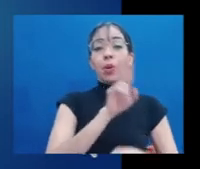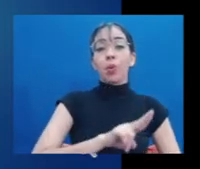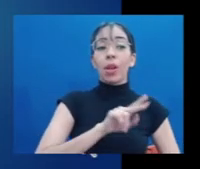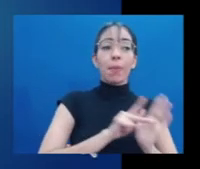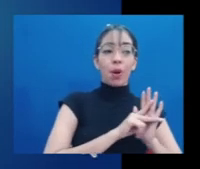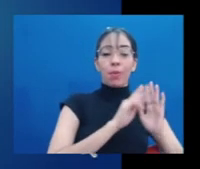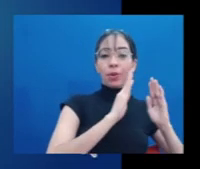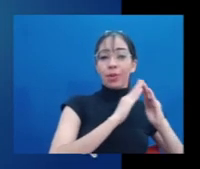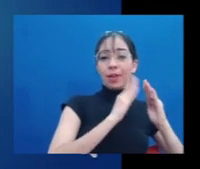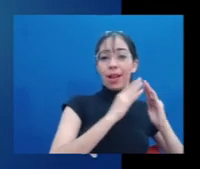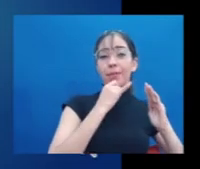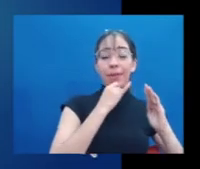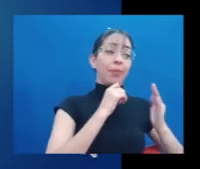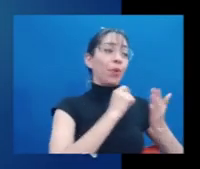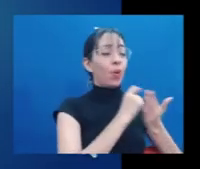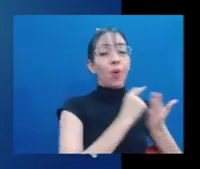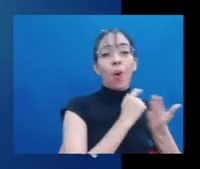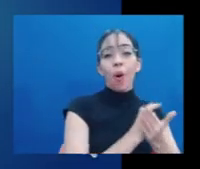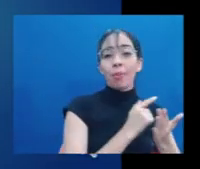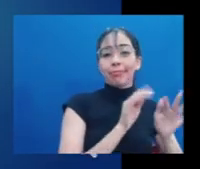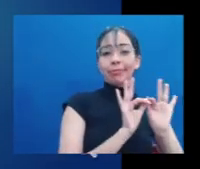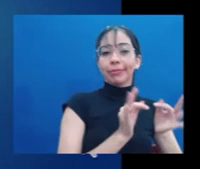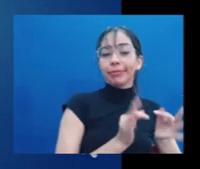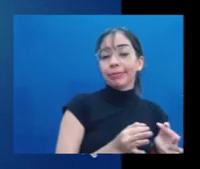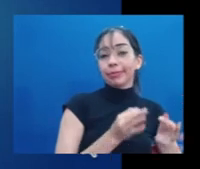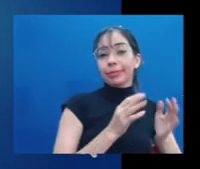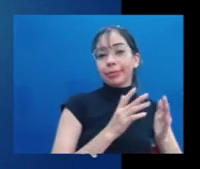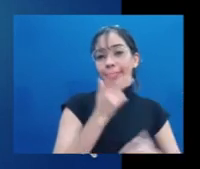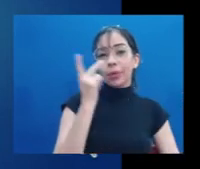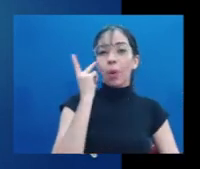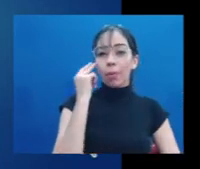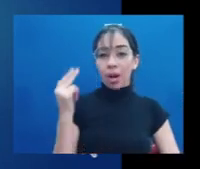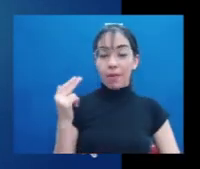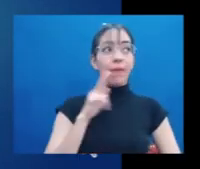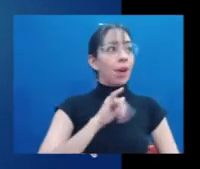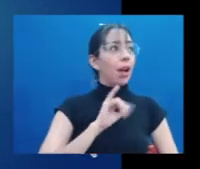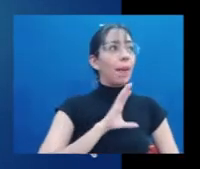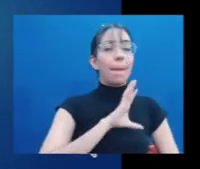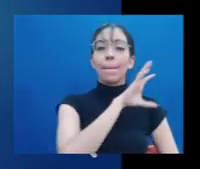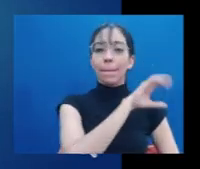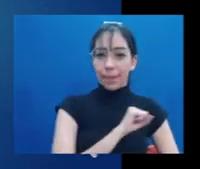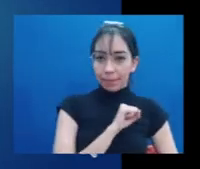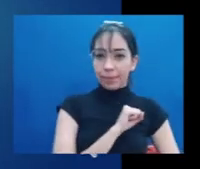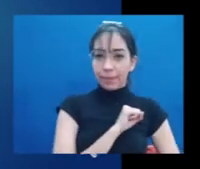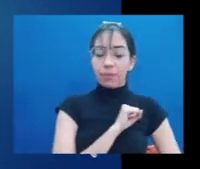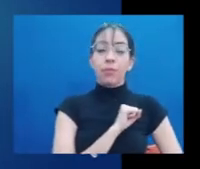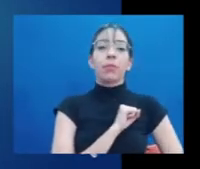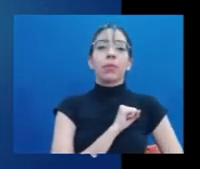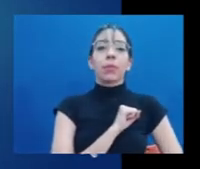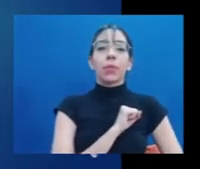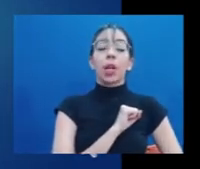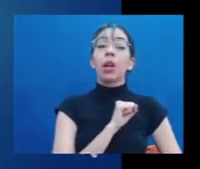Bem, gente, então as geladeiras que estão na maioria dos laboratórios não são geladeiras próprias para laboratórios,